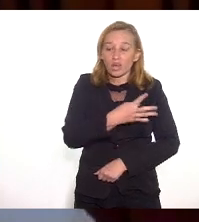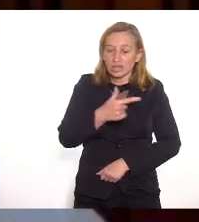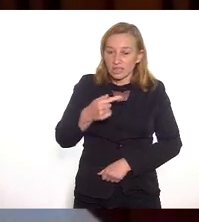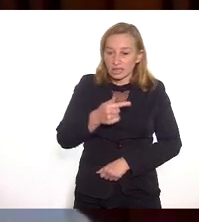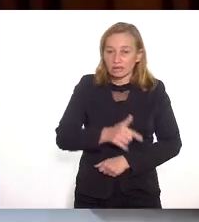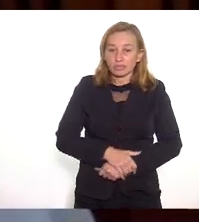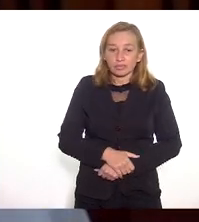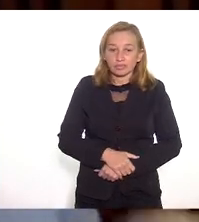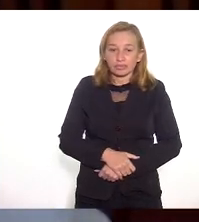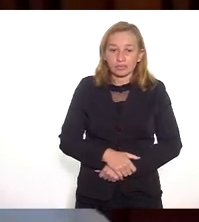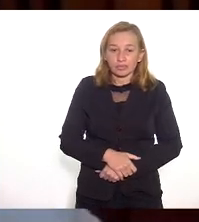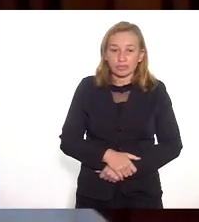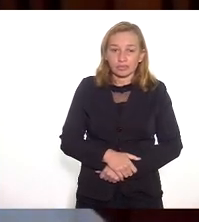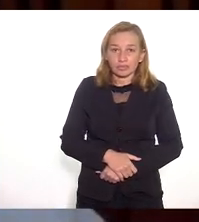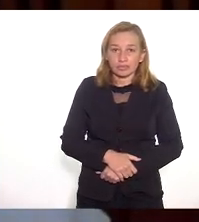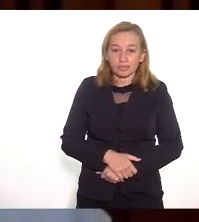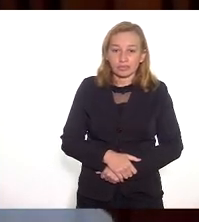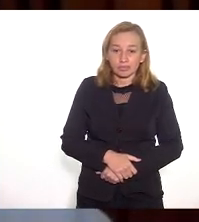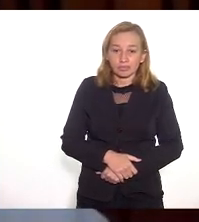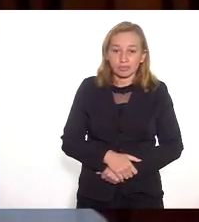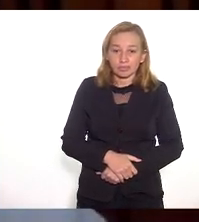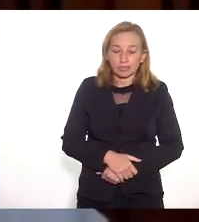47.